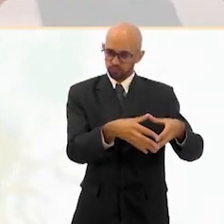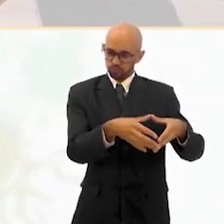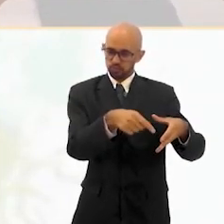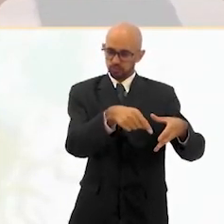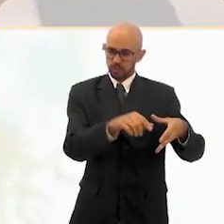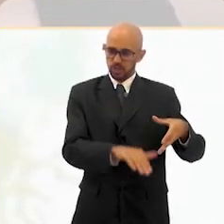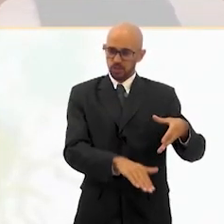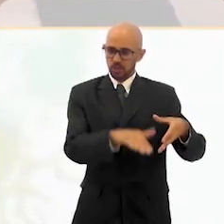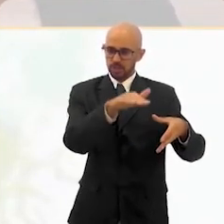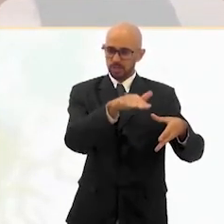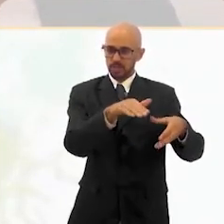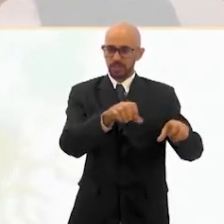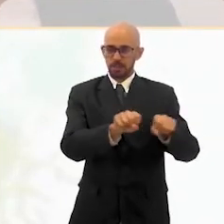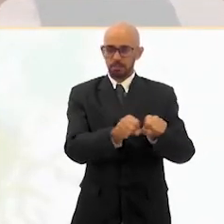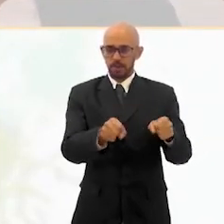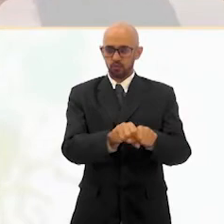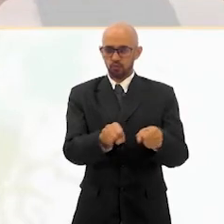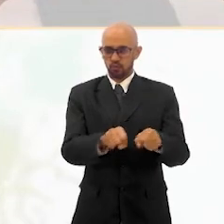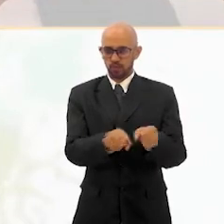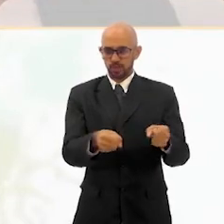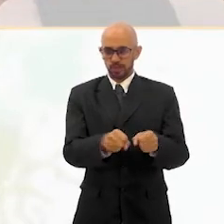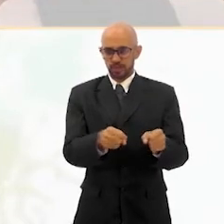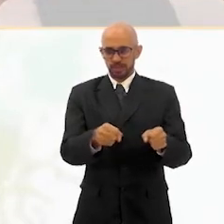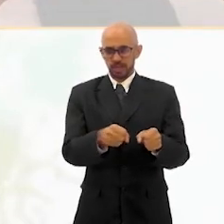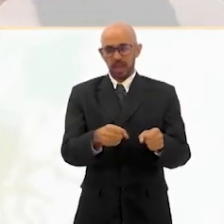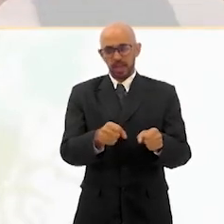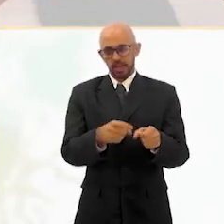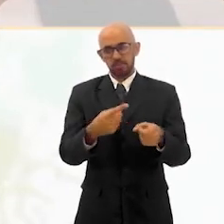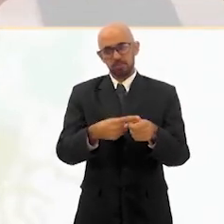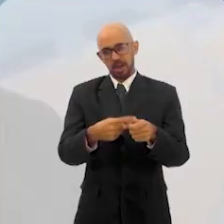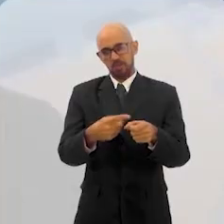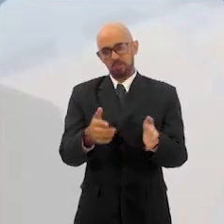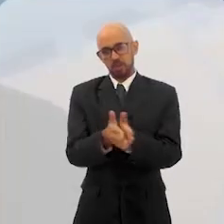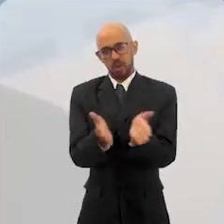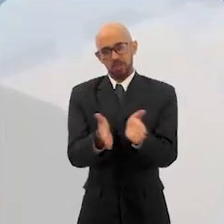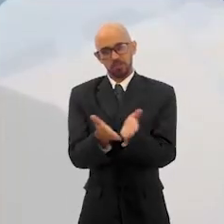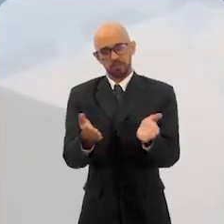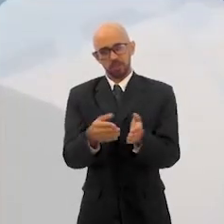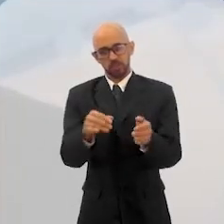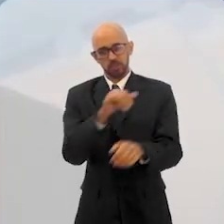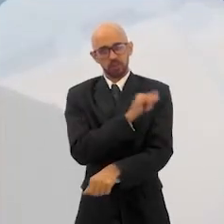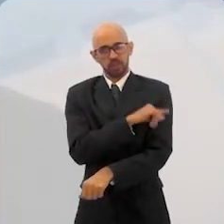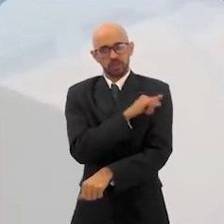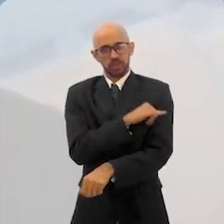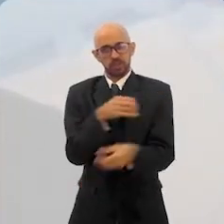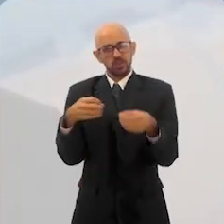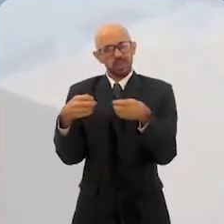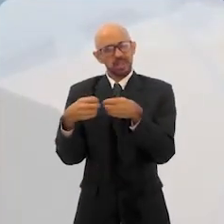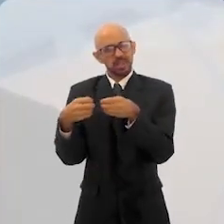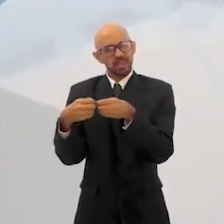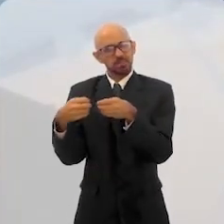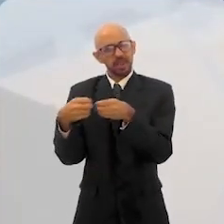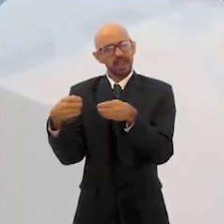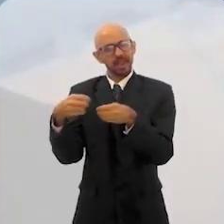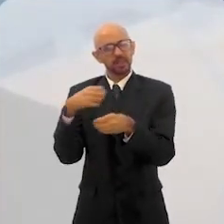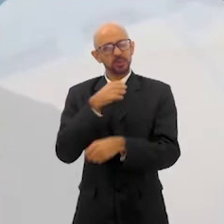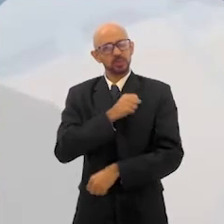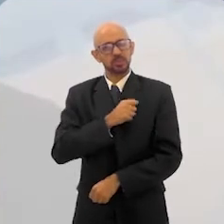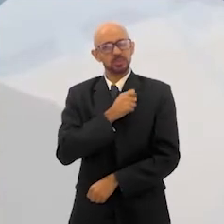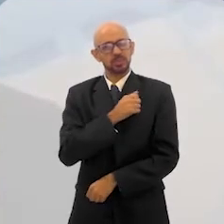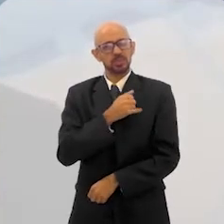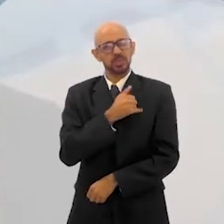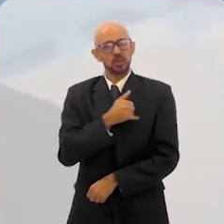eu cresci na Pavuna, num bairro do subúrbio carioca, limite com a cidade de São João de